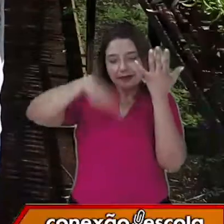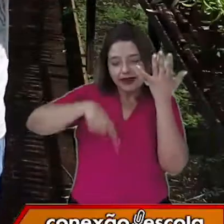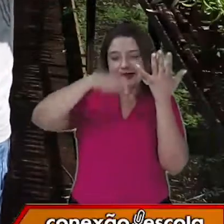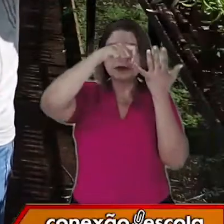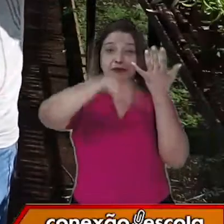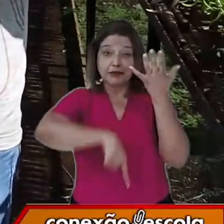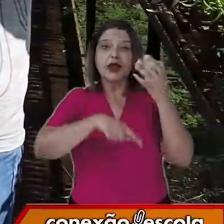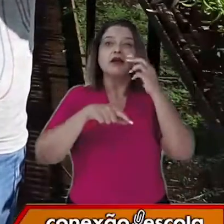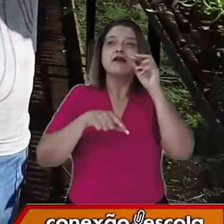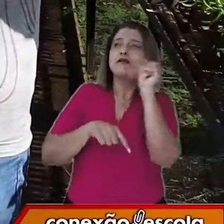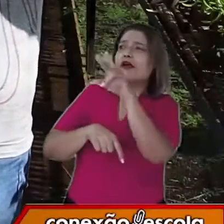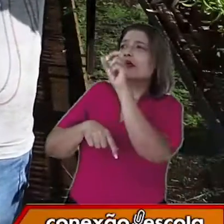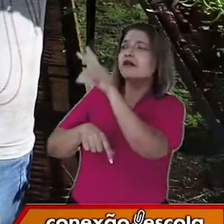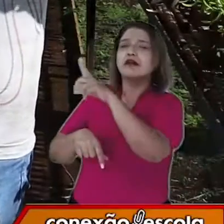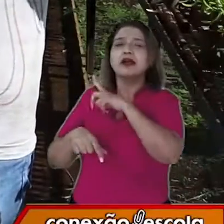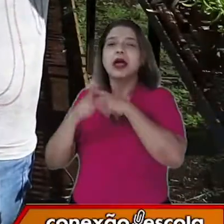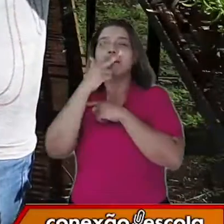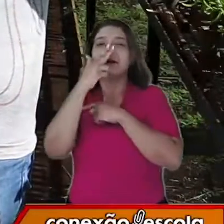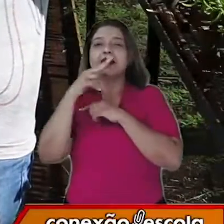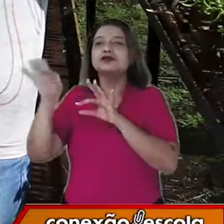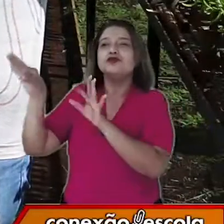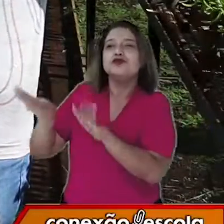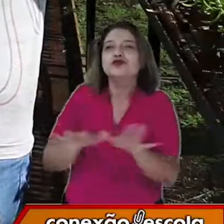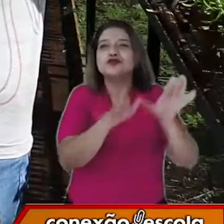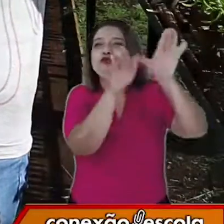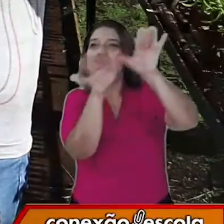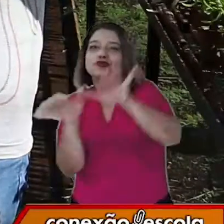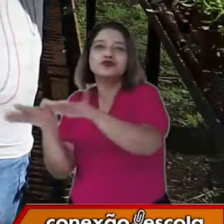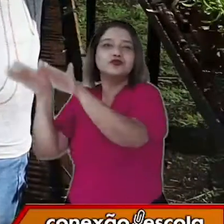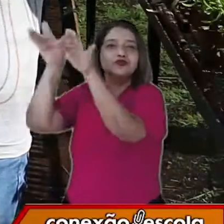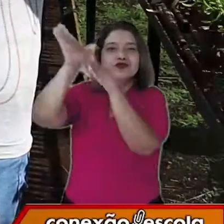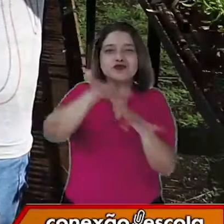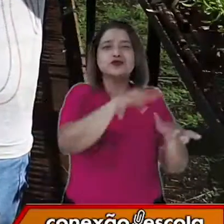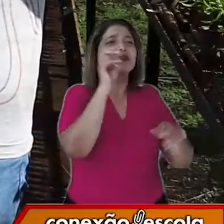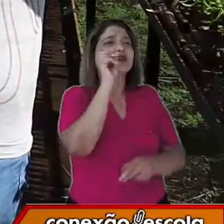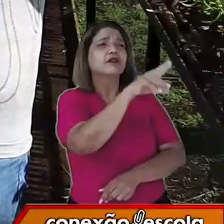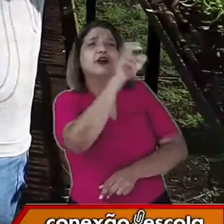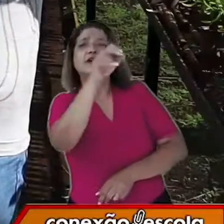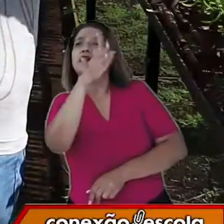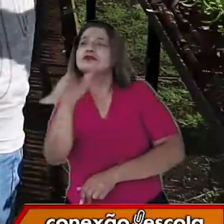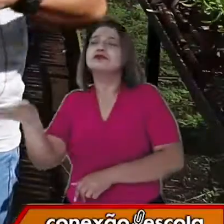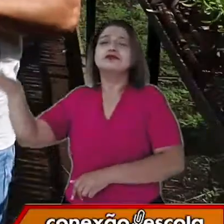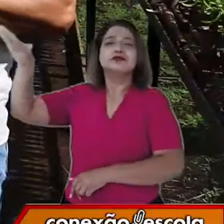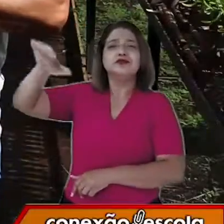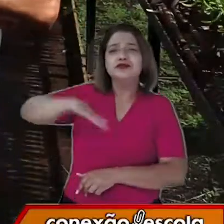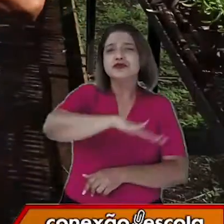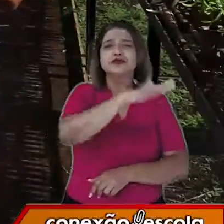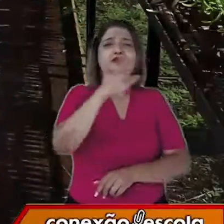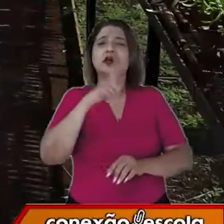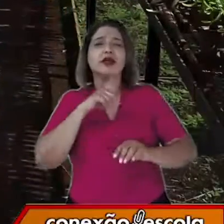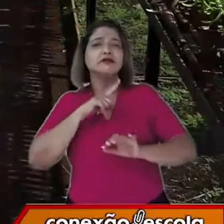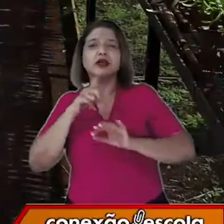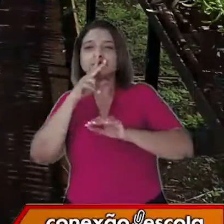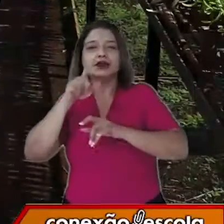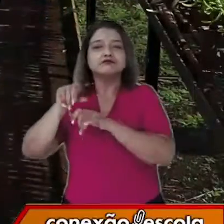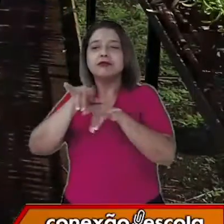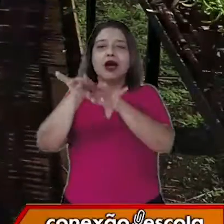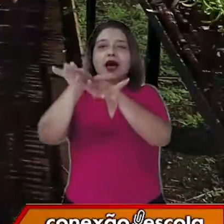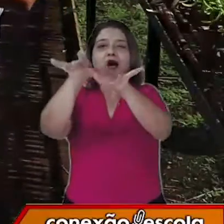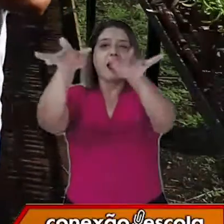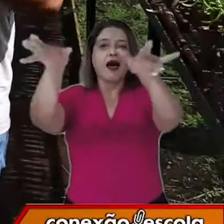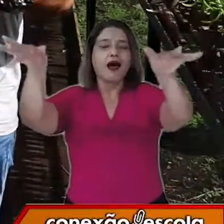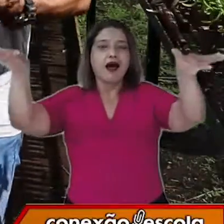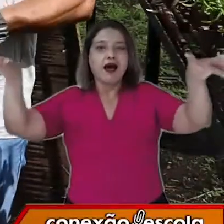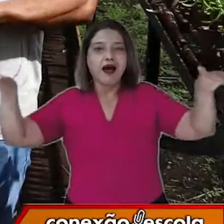elas estão voando. Elas estão saindo, que chama de dispersão. Então, elas estão indo para alguns lugares, e vão cair